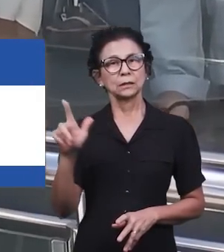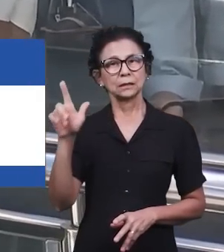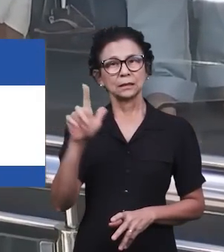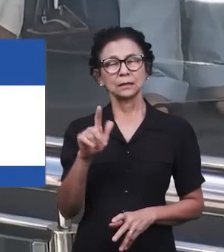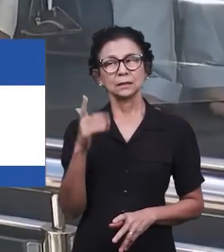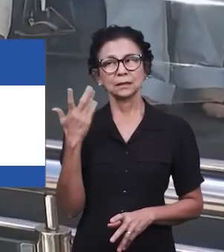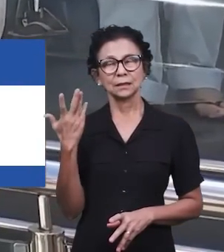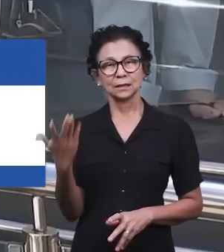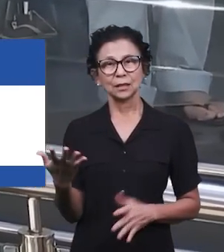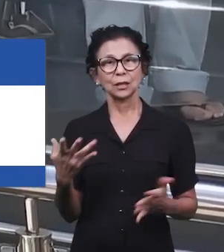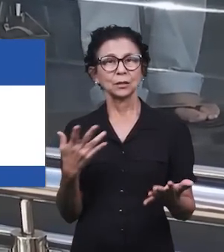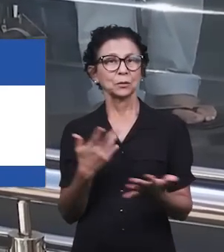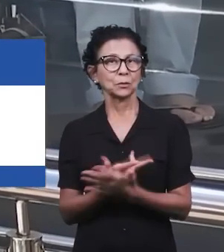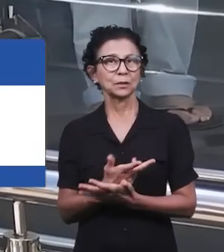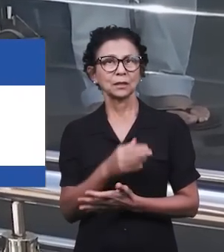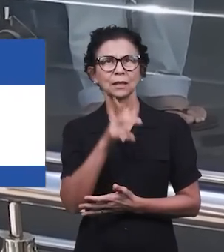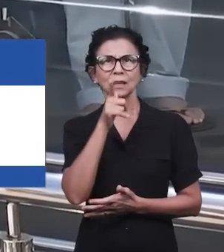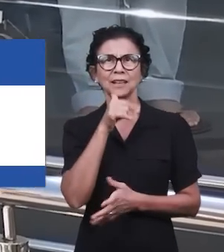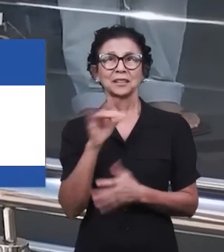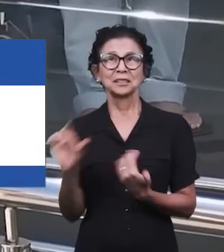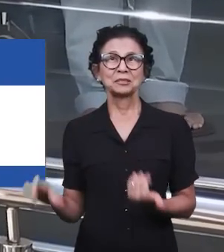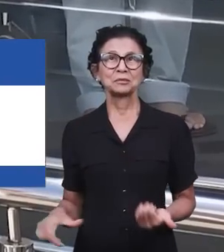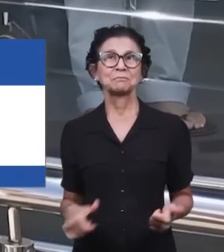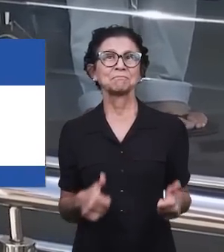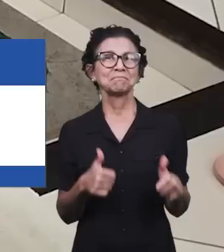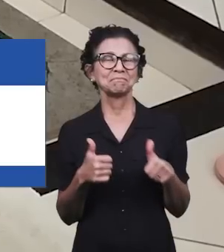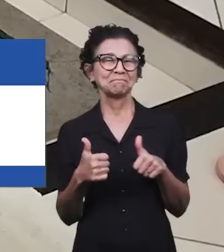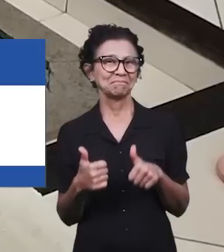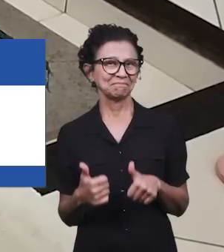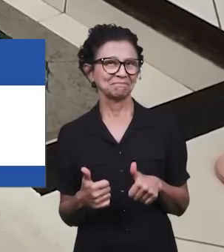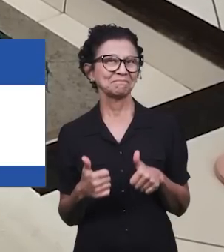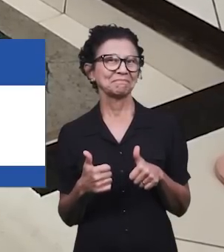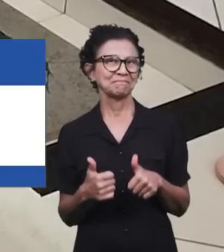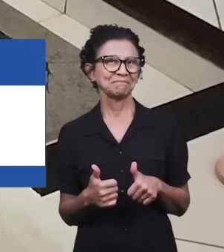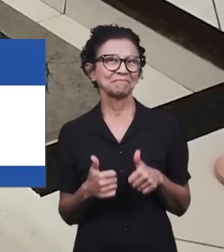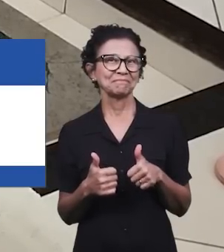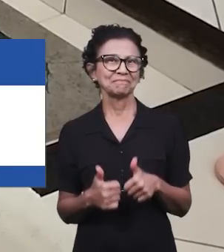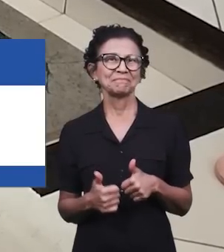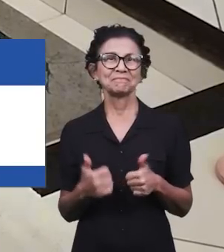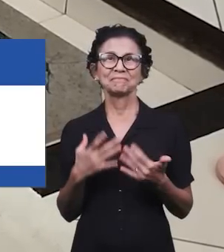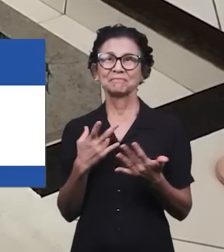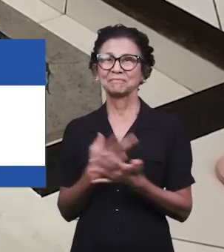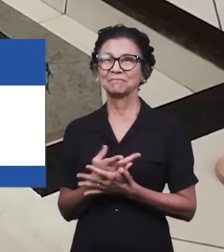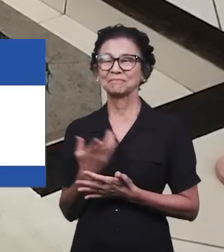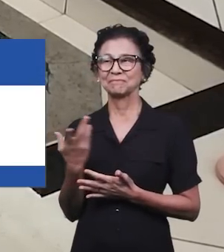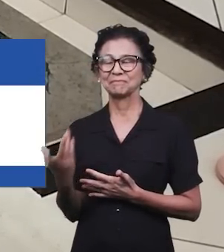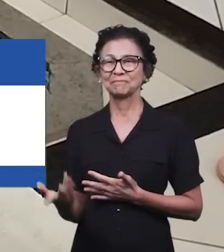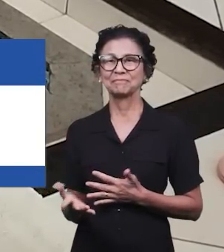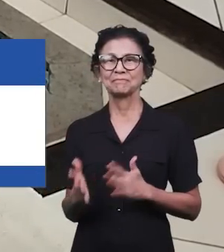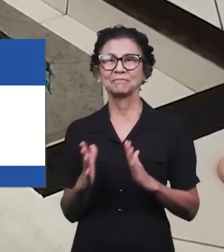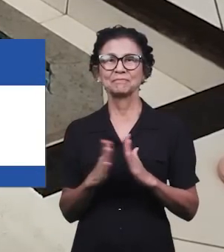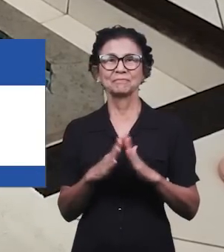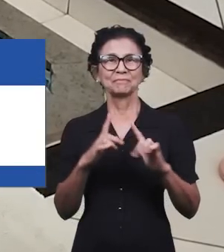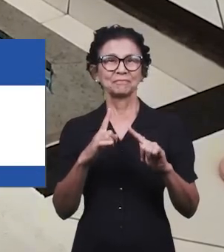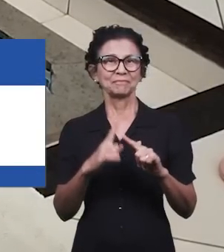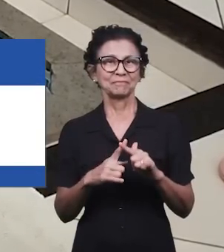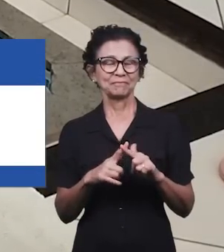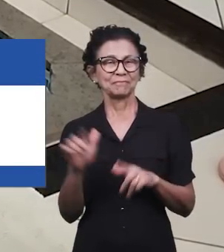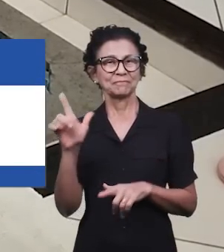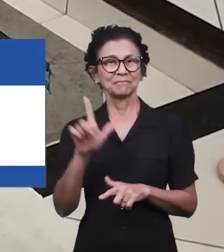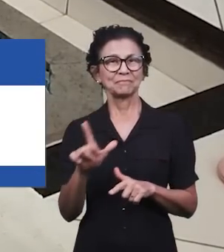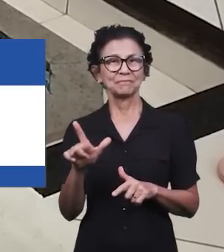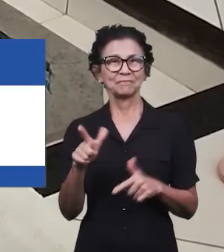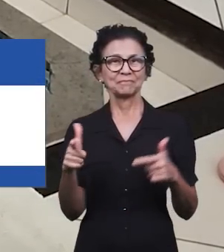com a realização de um batismo nas águas. Este batismo foi realizado na igreja de Londrina Centro, com